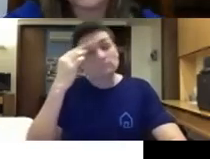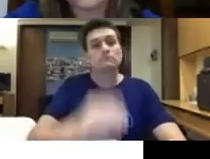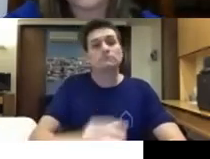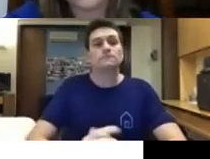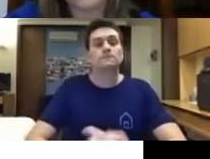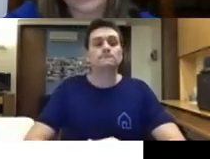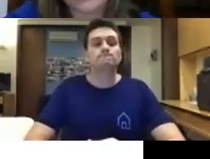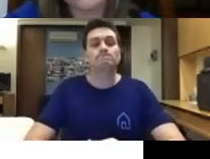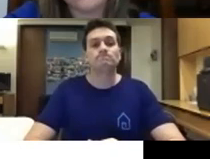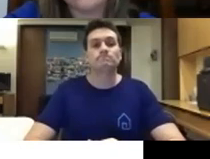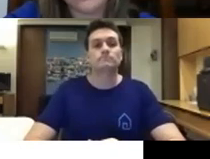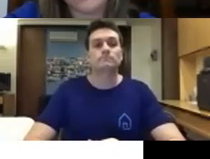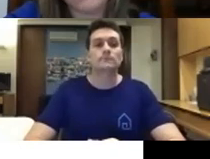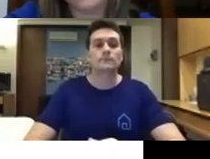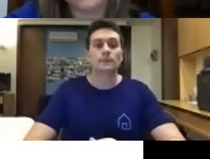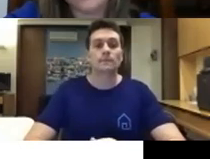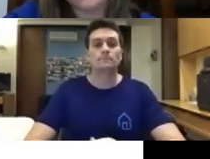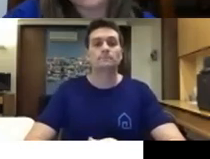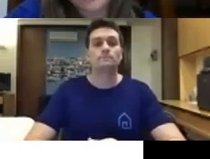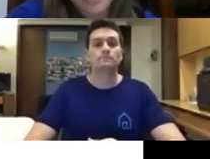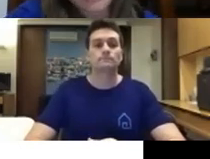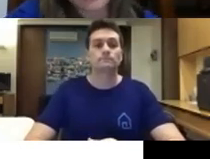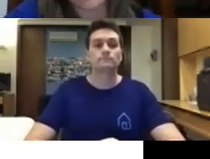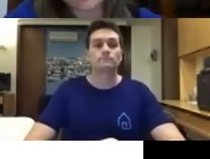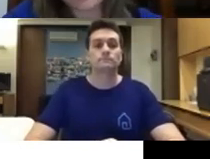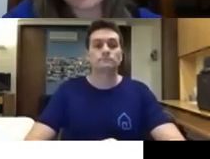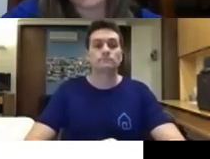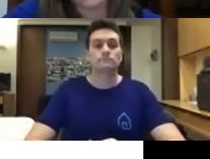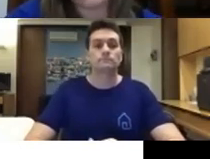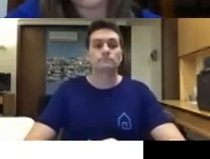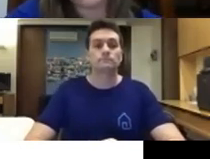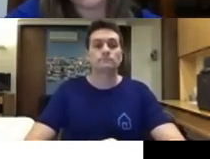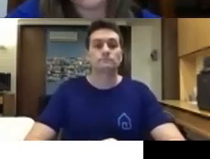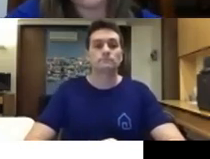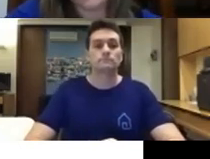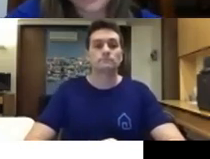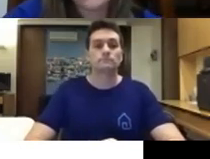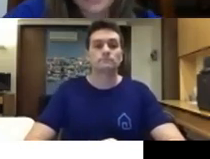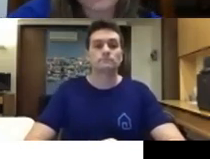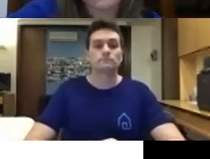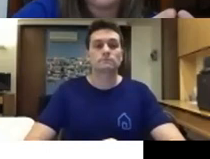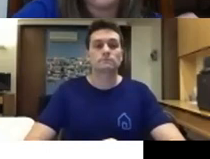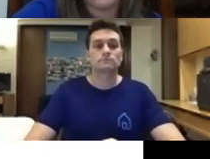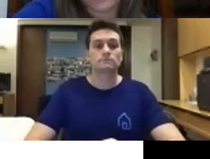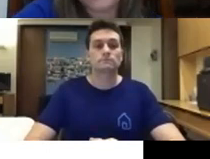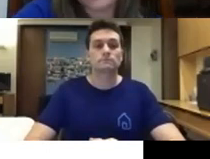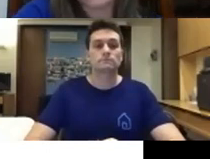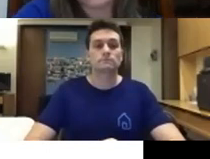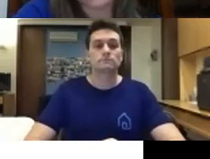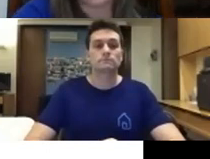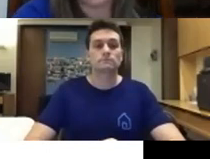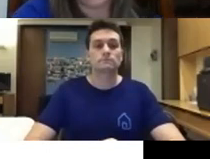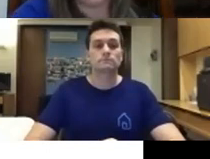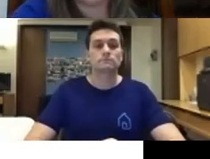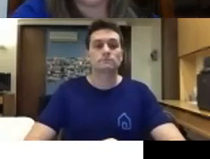uma compartimentação adequada, e aí a partir desse TRRF eu vou definir o TRF do meu elemento,